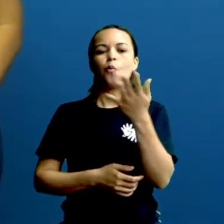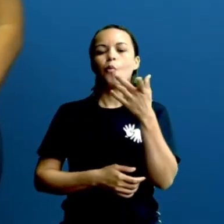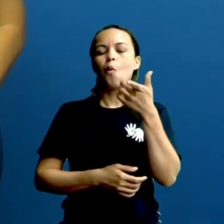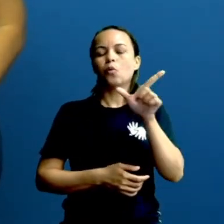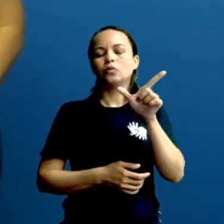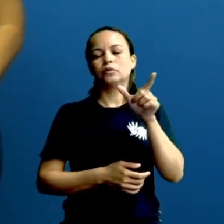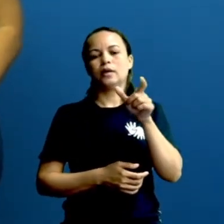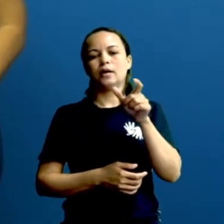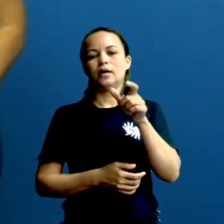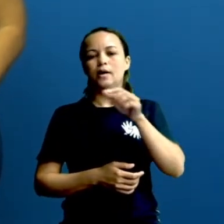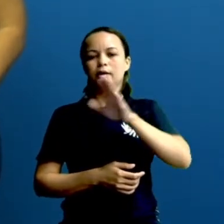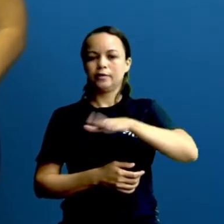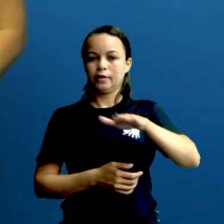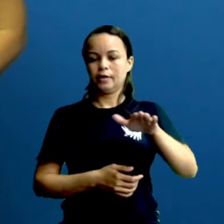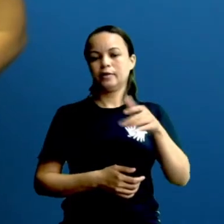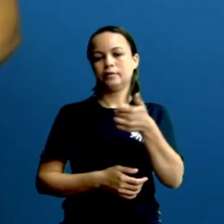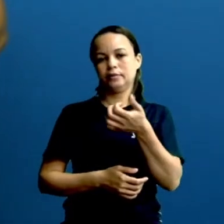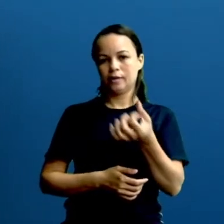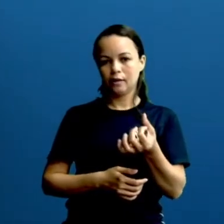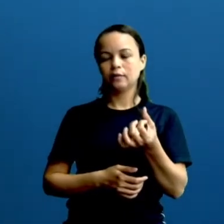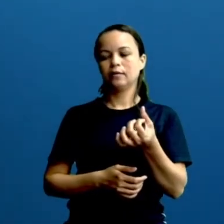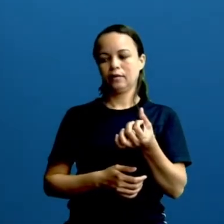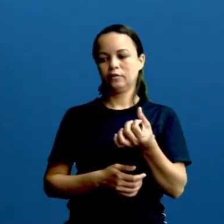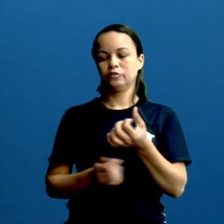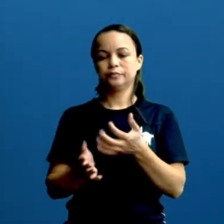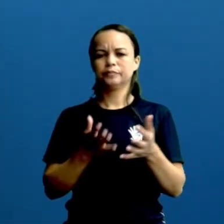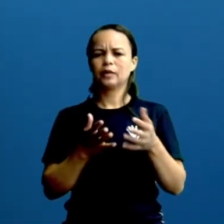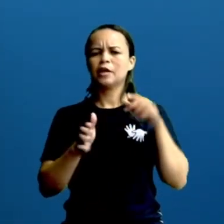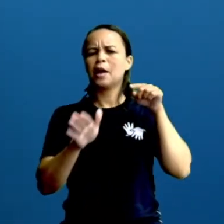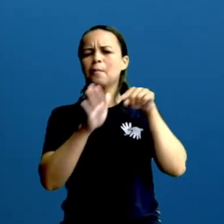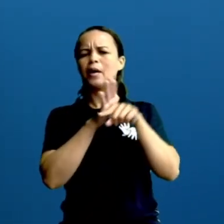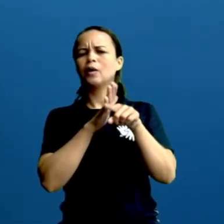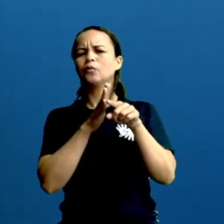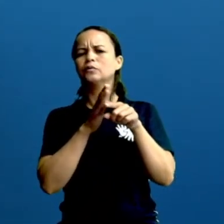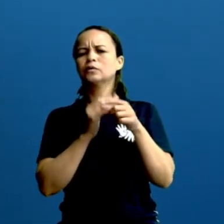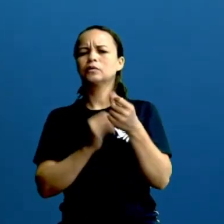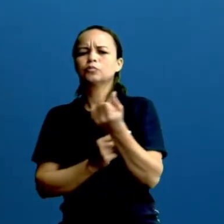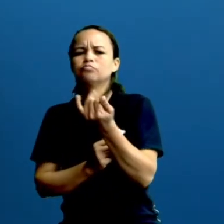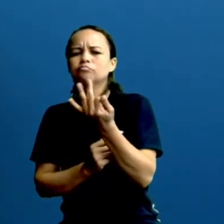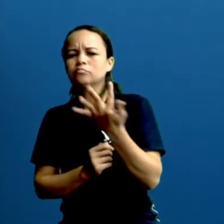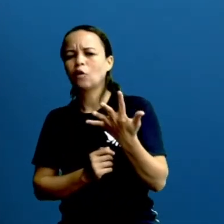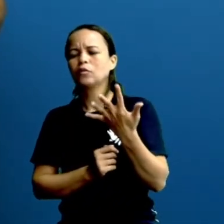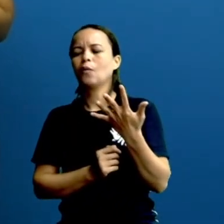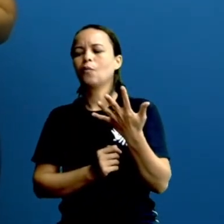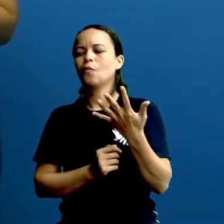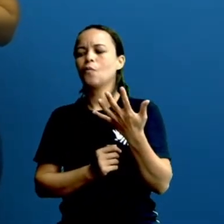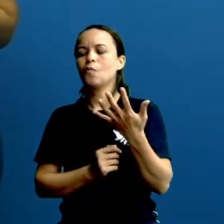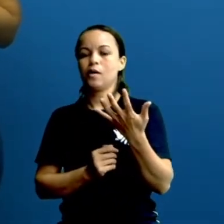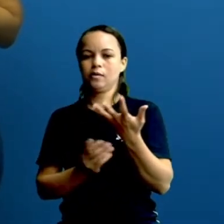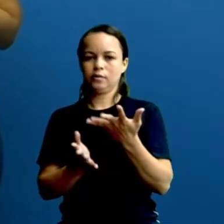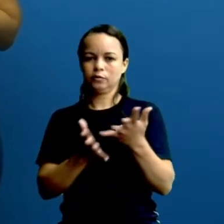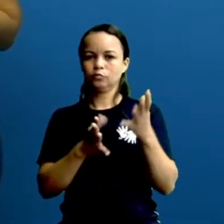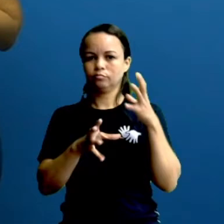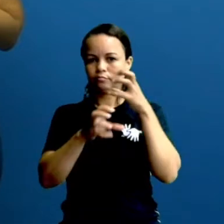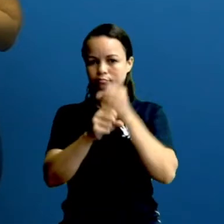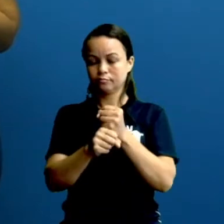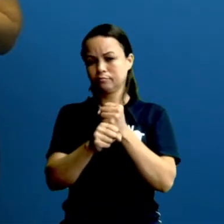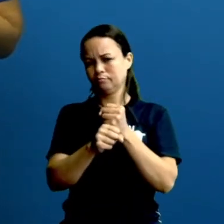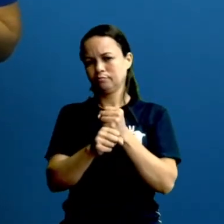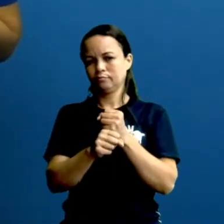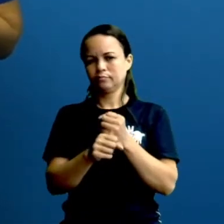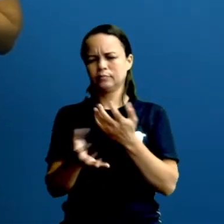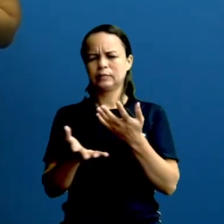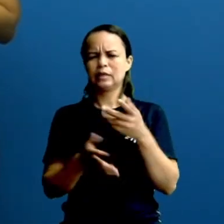aí eu tenho também a minha pergunta final, que é quanto ficou no total? Ah,